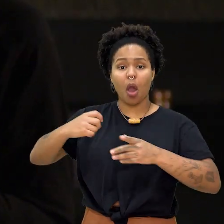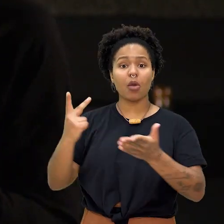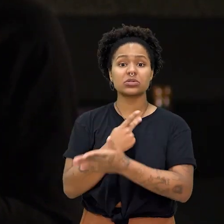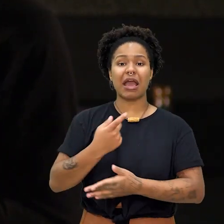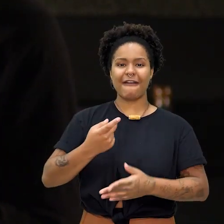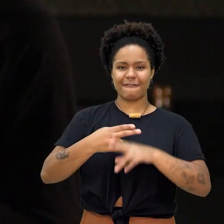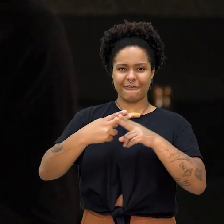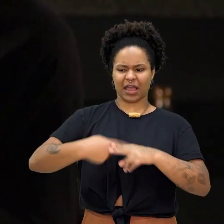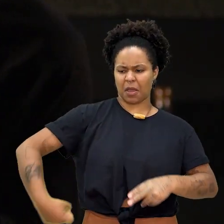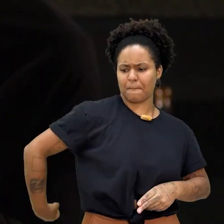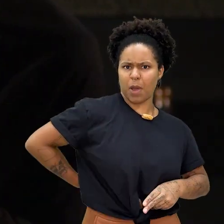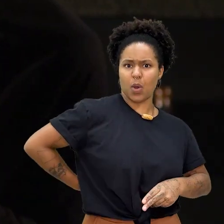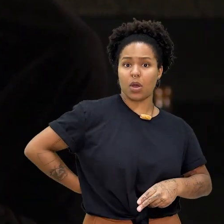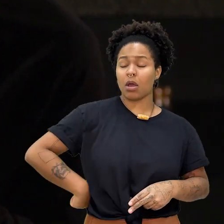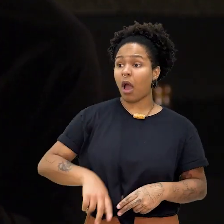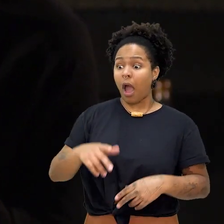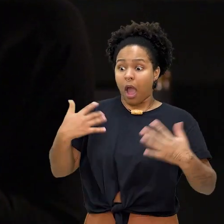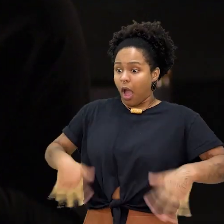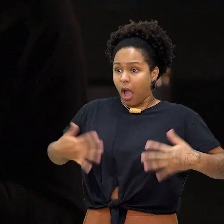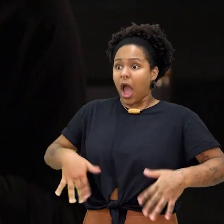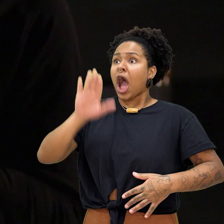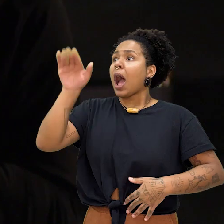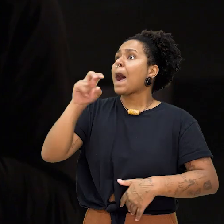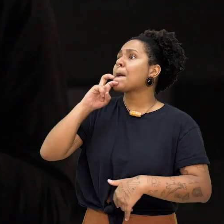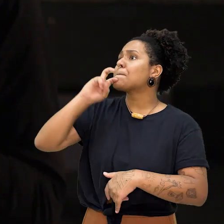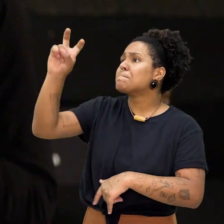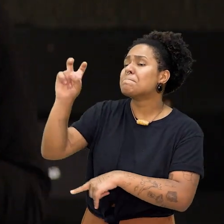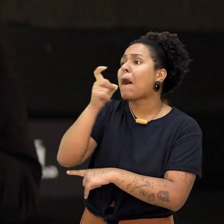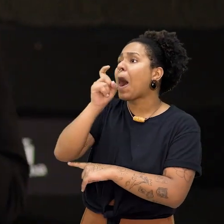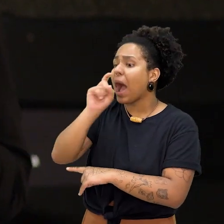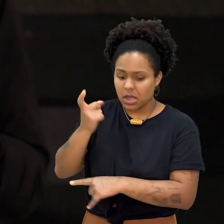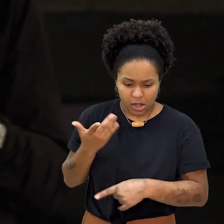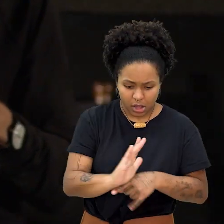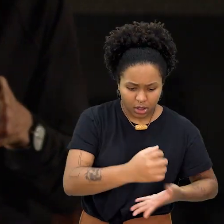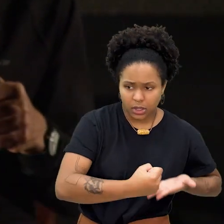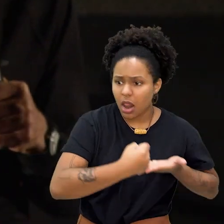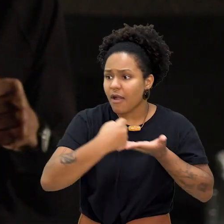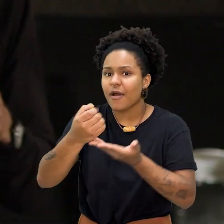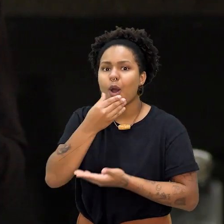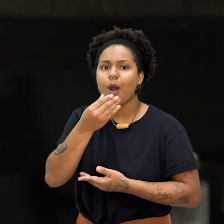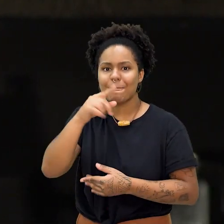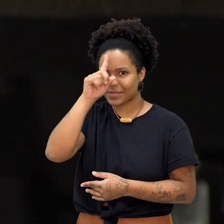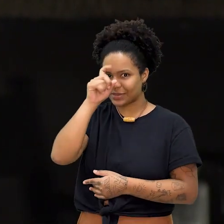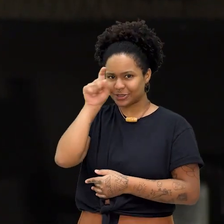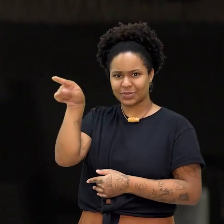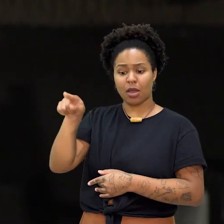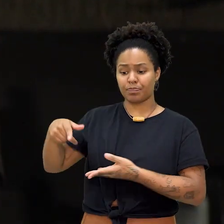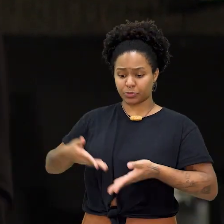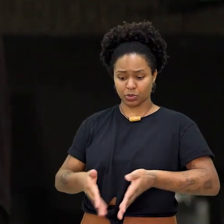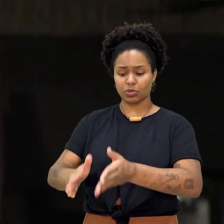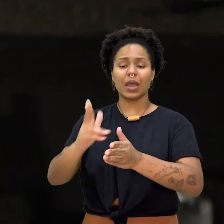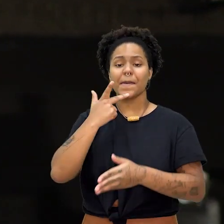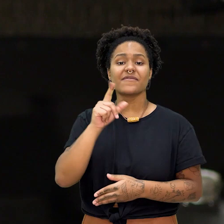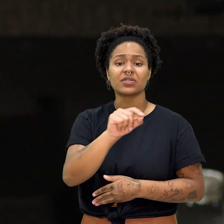esfaqueado nas costas. Ele chama por seu pai, acompanha-o levando aquele homem para o hospital. No